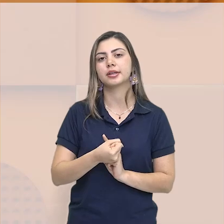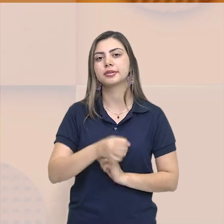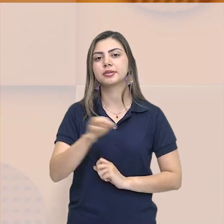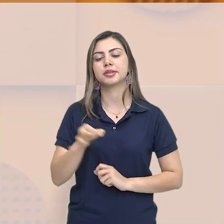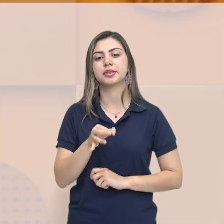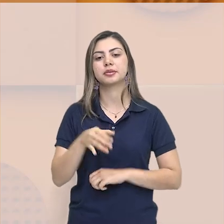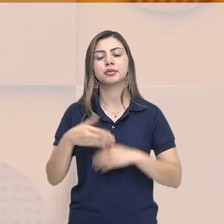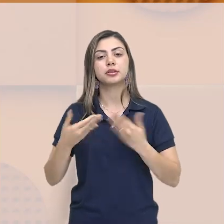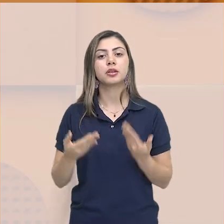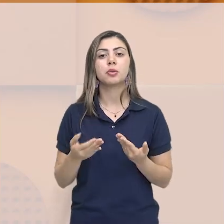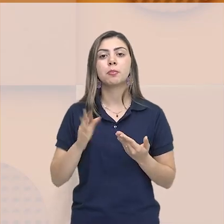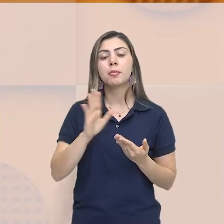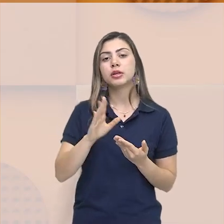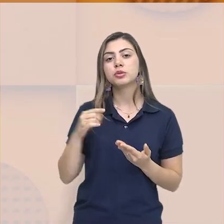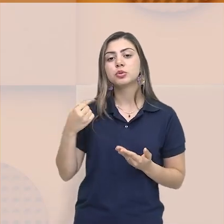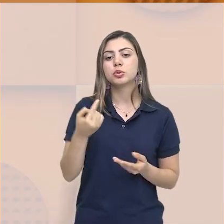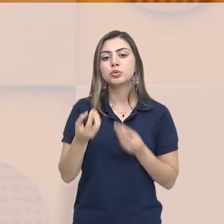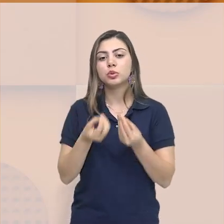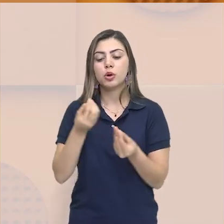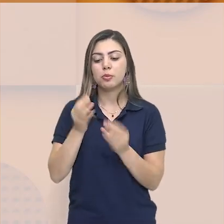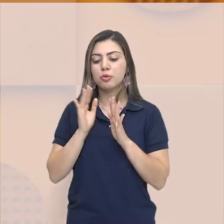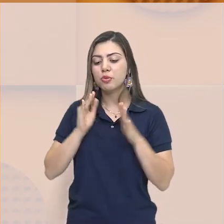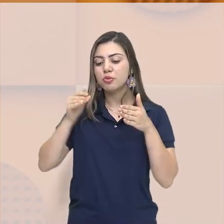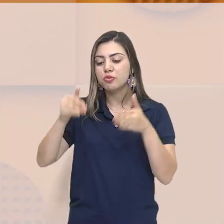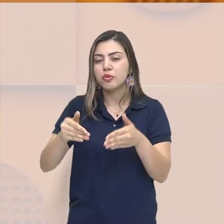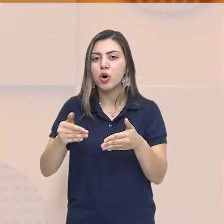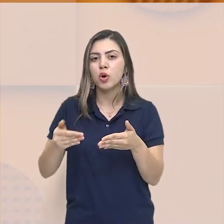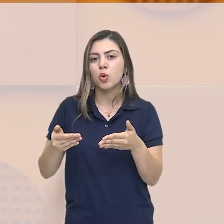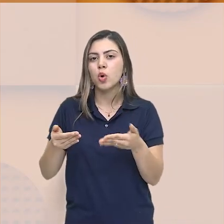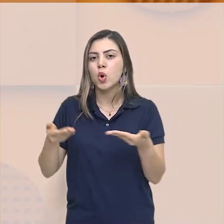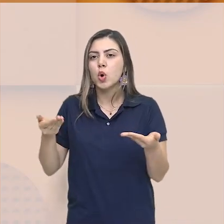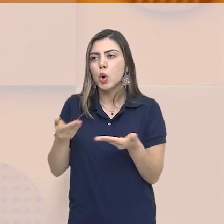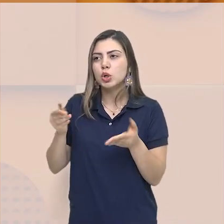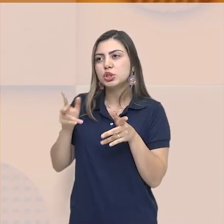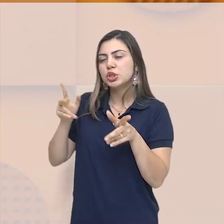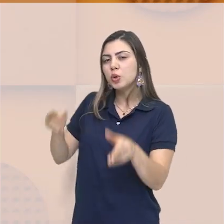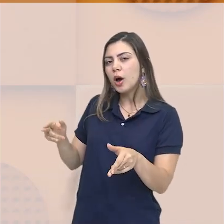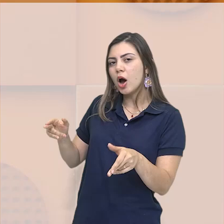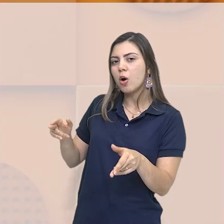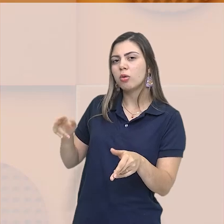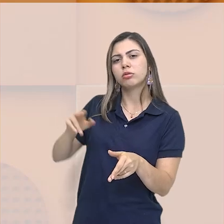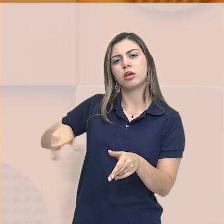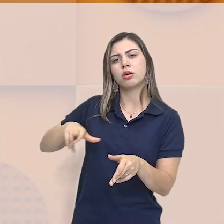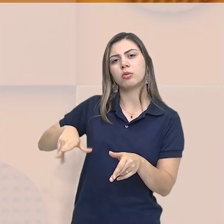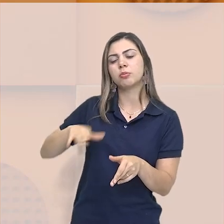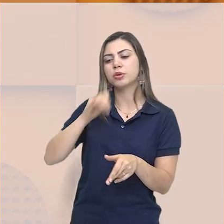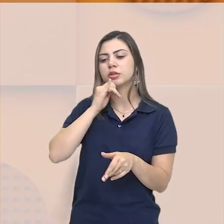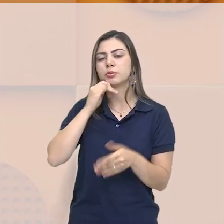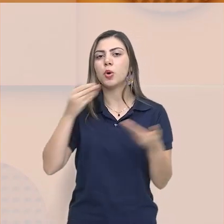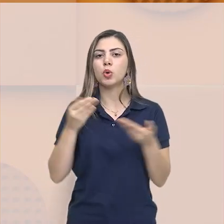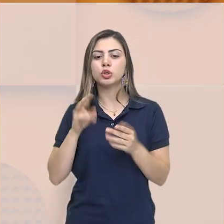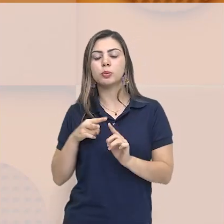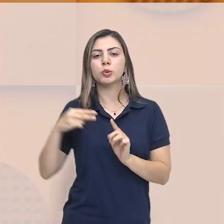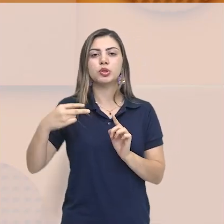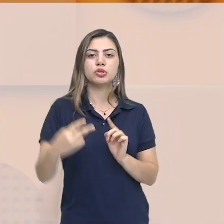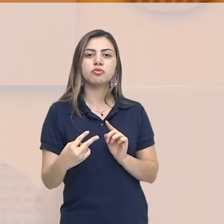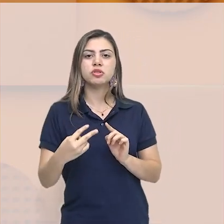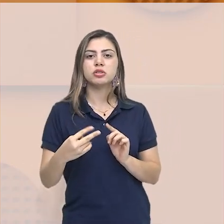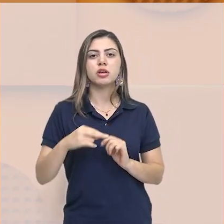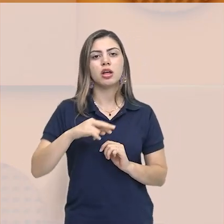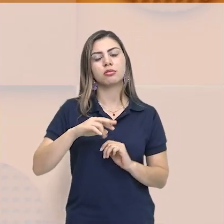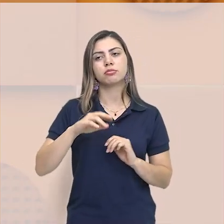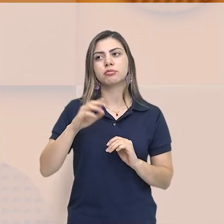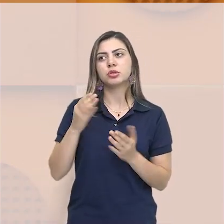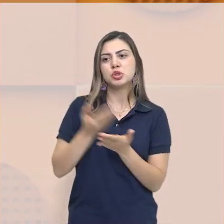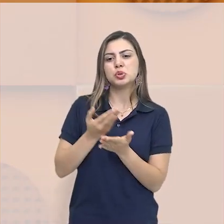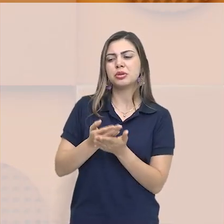da Idade Média, e não olhar com um olhar atual. Porque se nós olharmos com um olhar que nós temos hoje, nós vamos, de certa